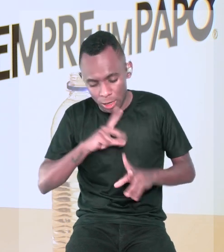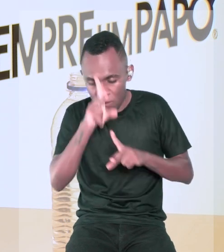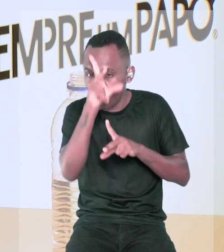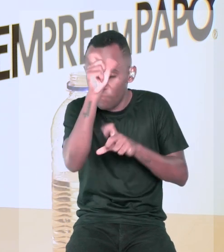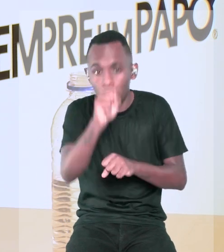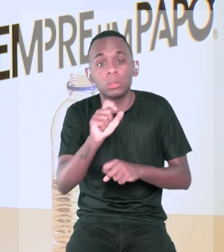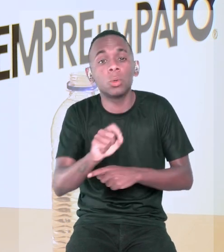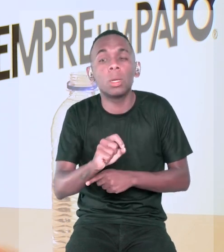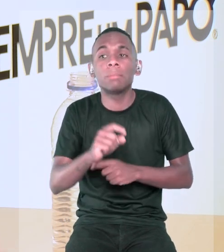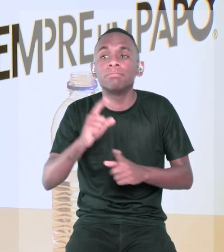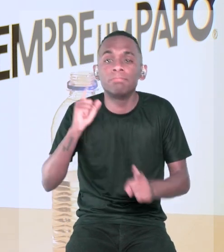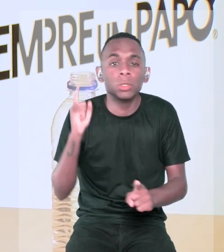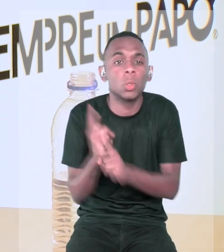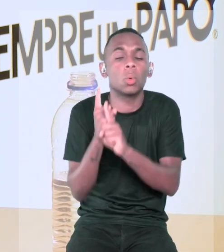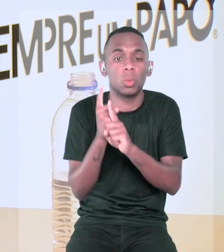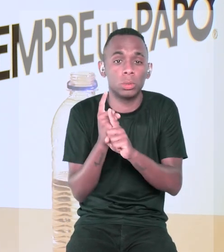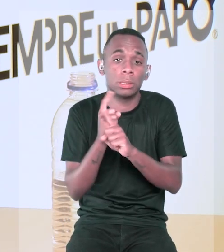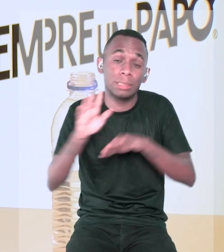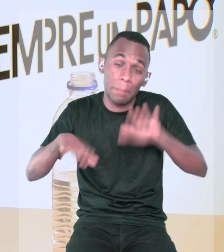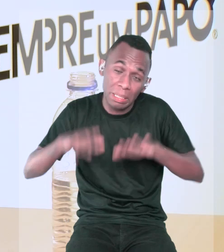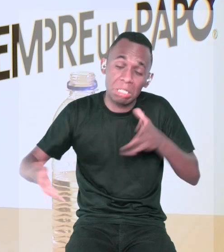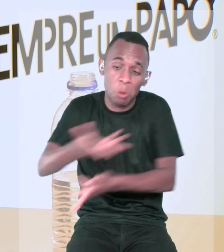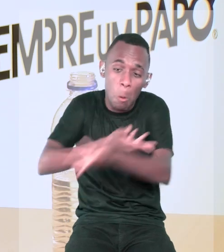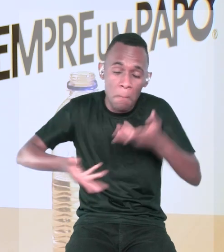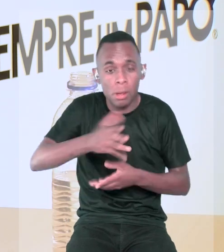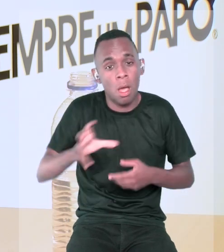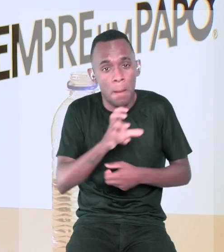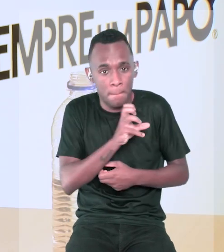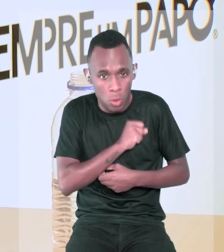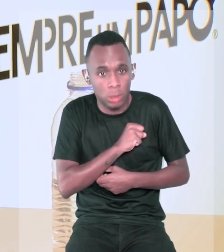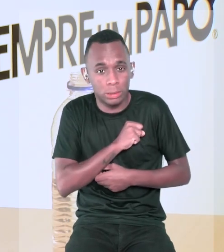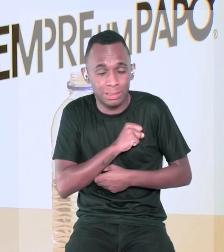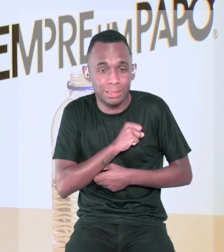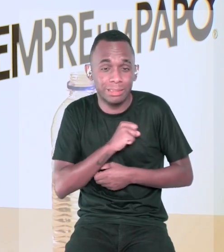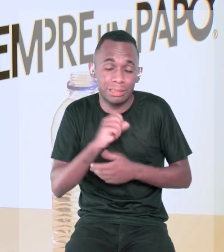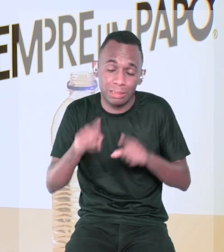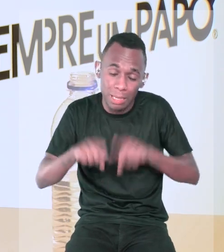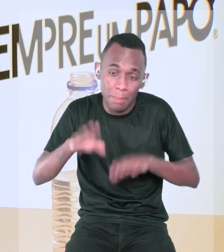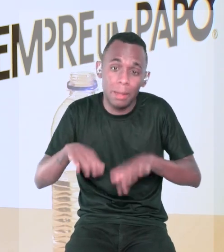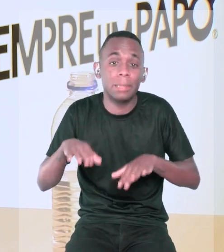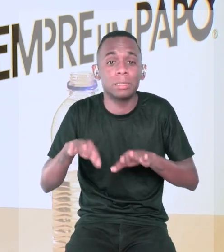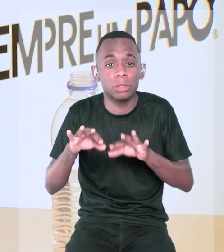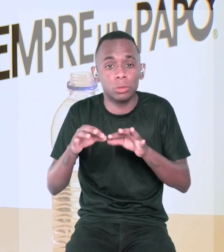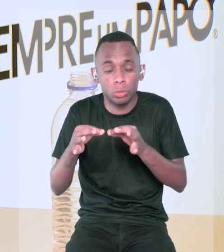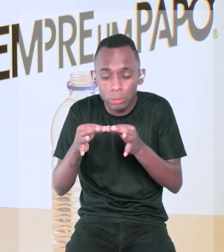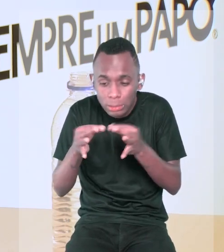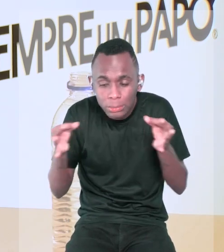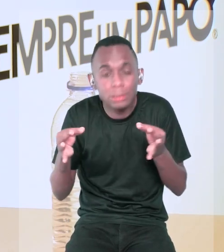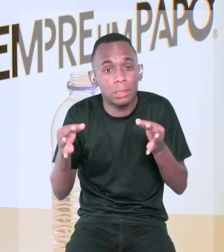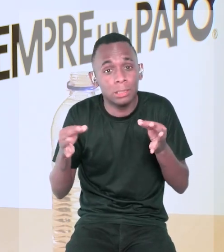que haja uma força que apenas se encontra na admissão e, quem sabe, no compartilhamento amoroso da